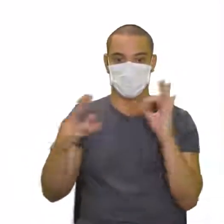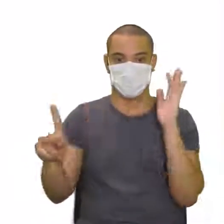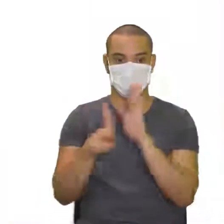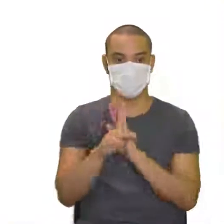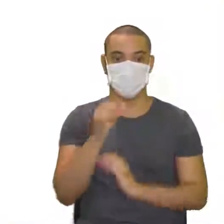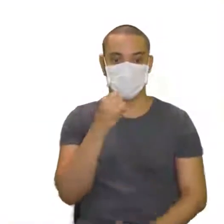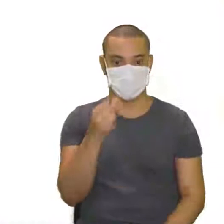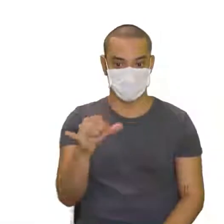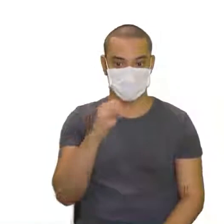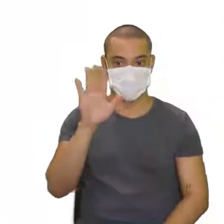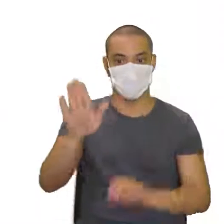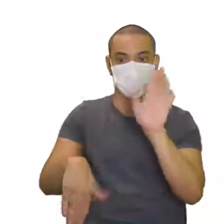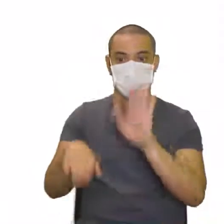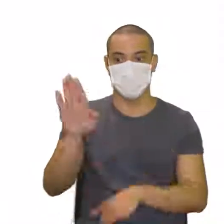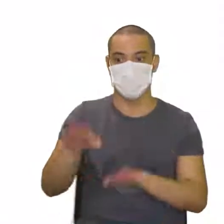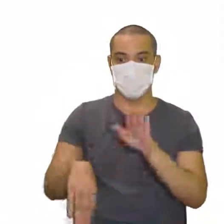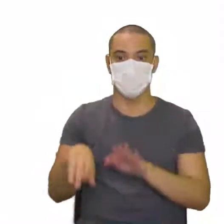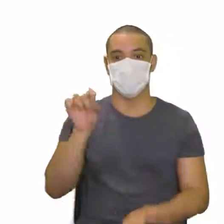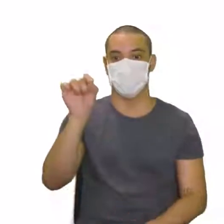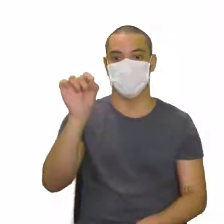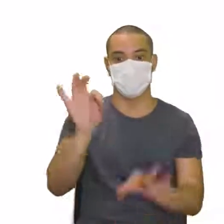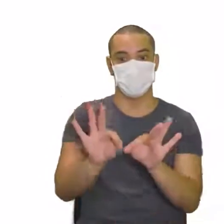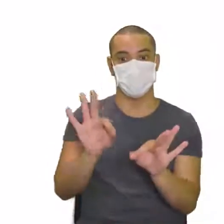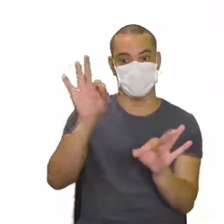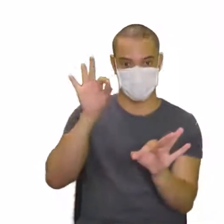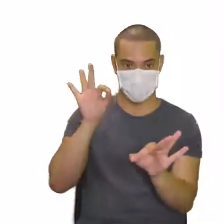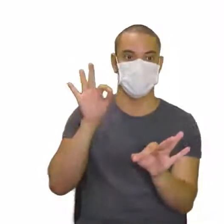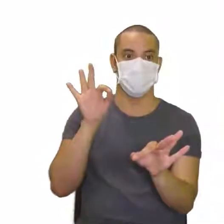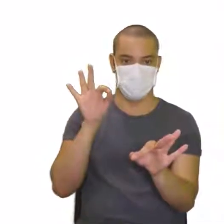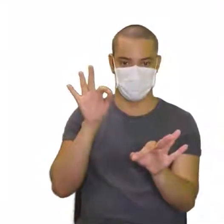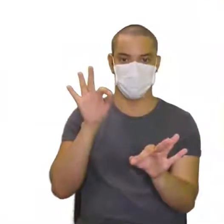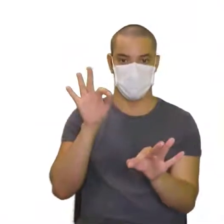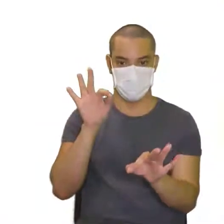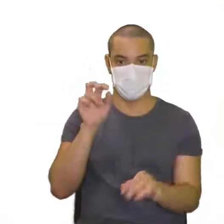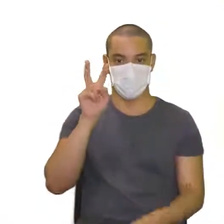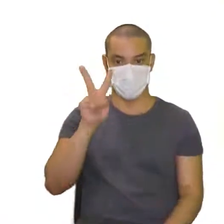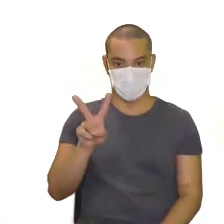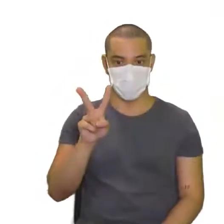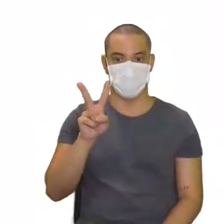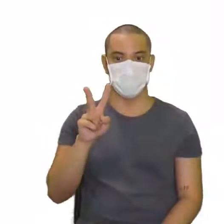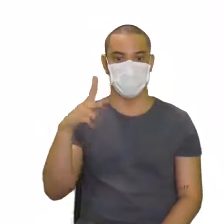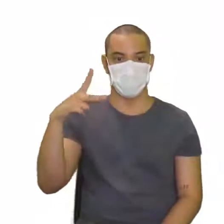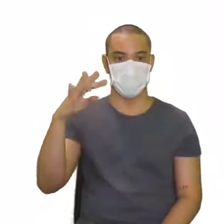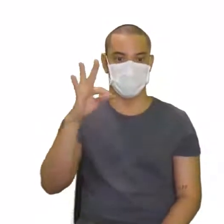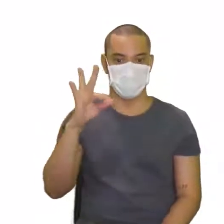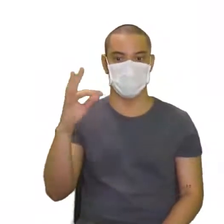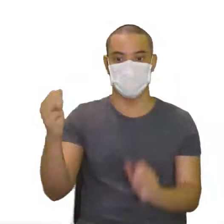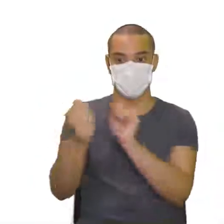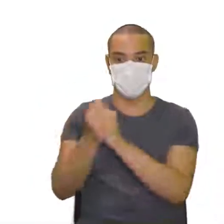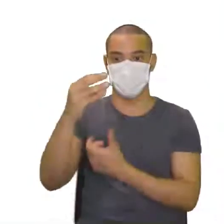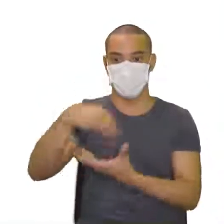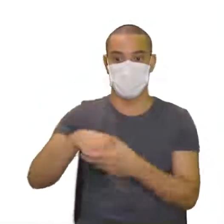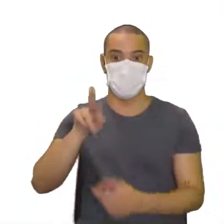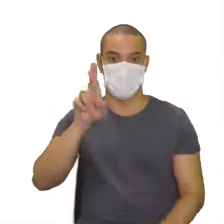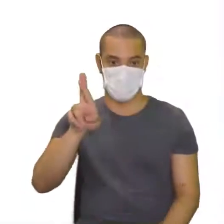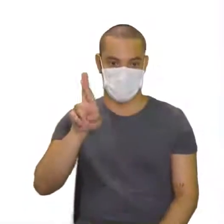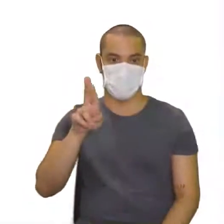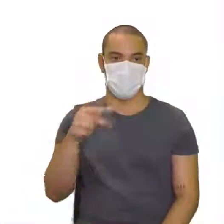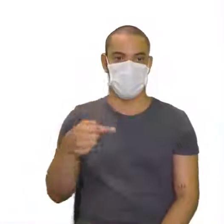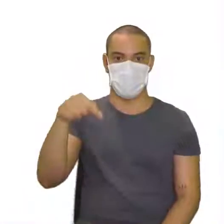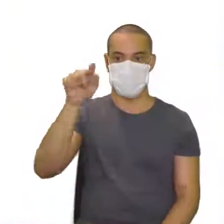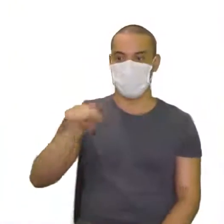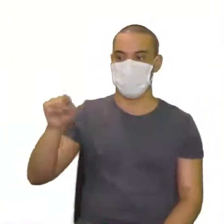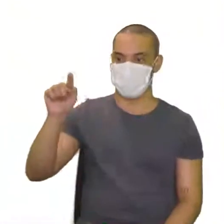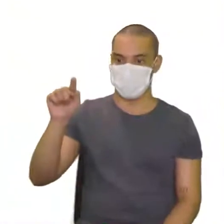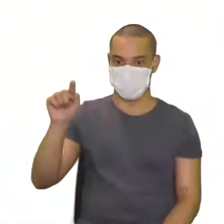olha só, ele depende da distância, né, pessoal? Olha aqui, é 2πr, ok? Então, eu